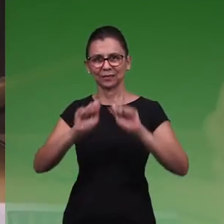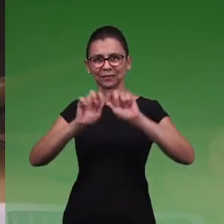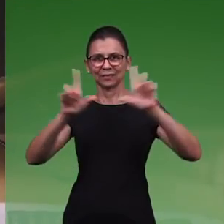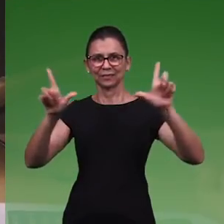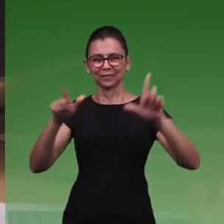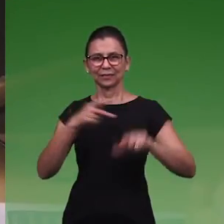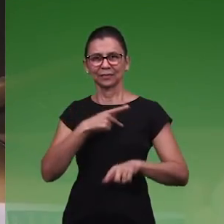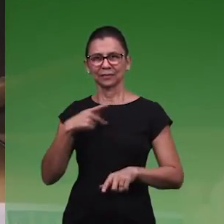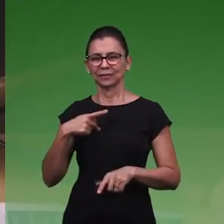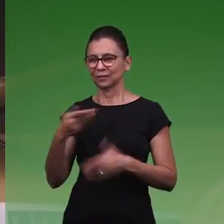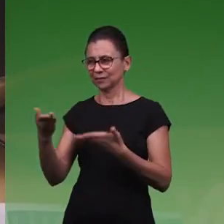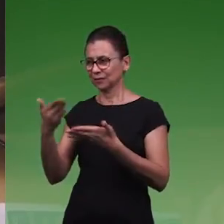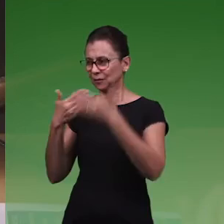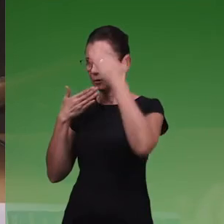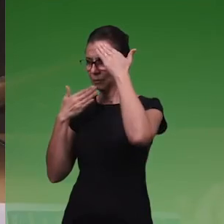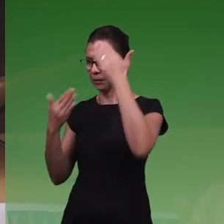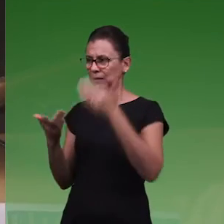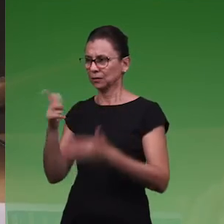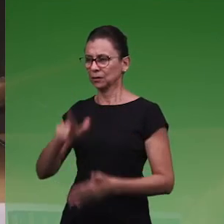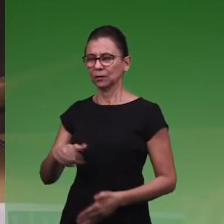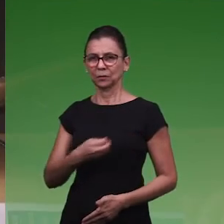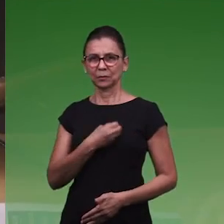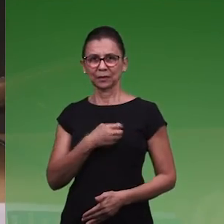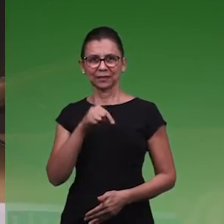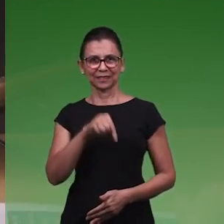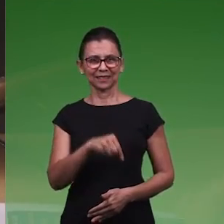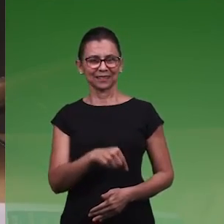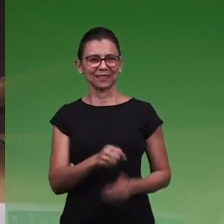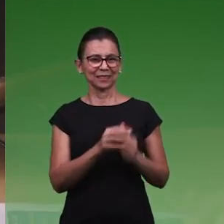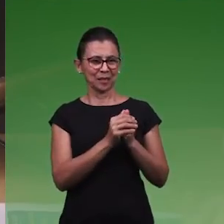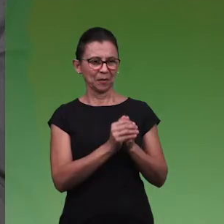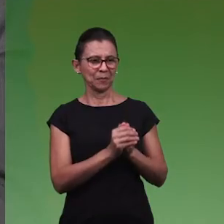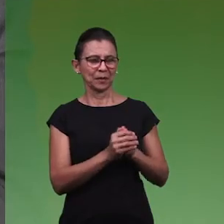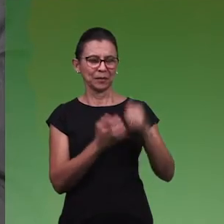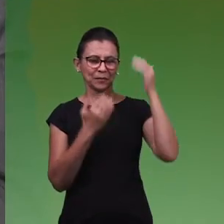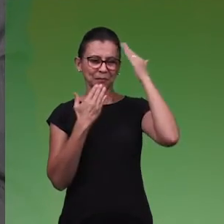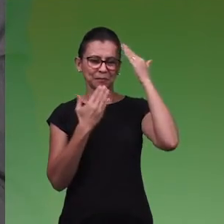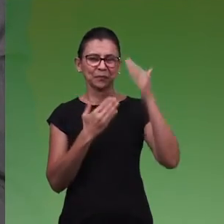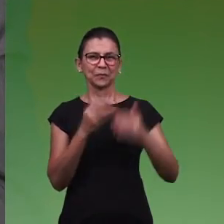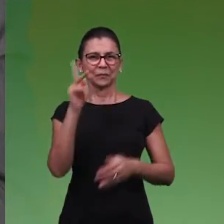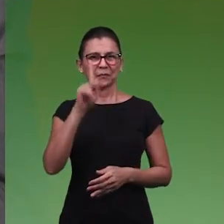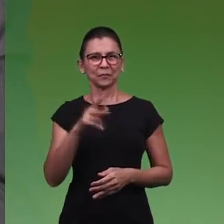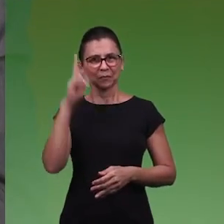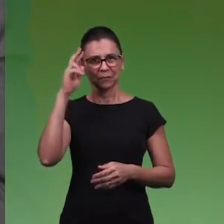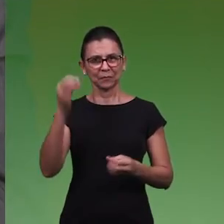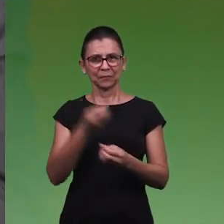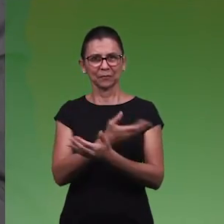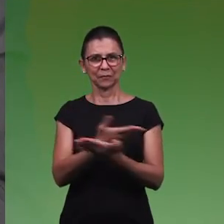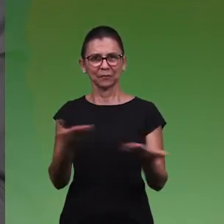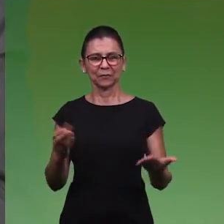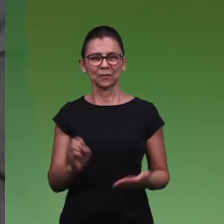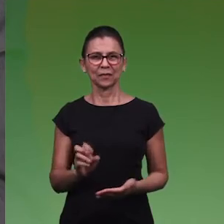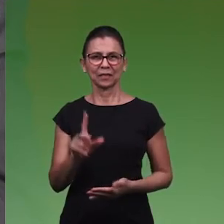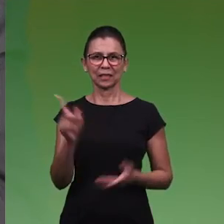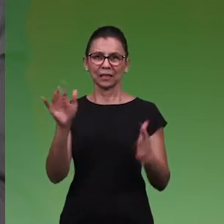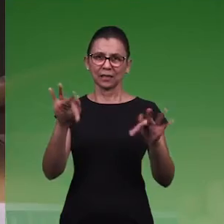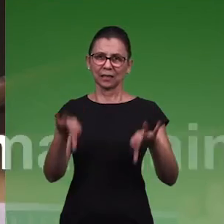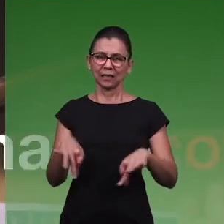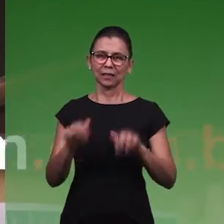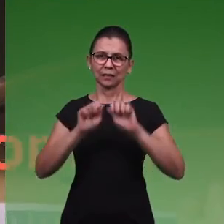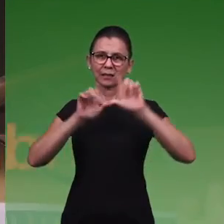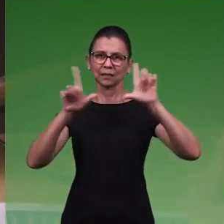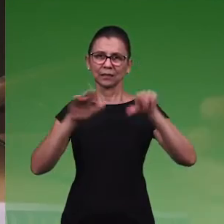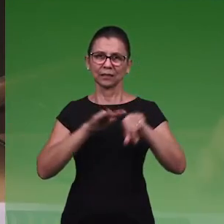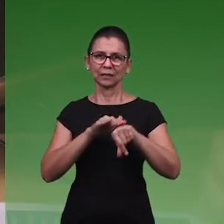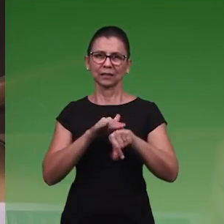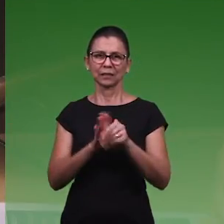edição. Pastor Antônio Carlos, muito obrigado mais uma vez pela sua presença aqui. Amém, é um prazer para mim também. A paz do Senhor aos irmãos. Muito bem, estamos assim encerrando